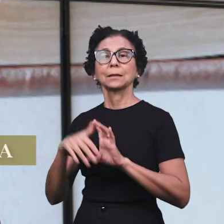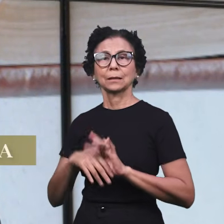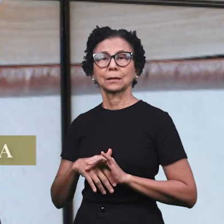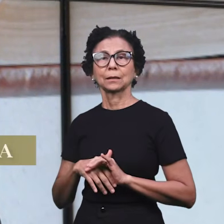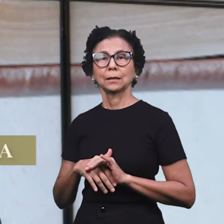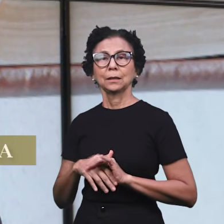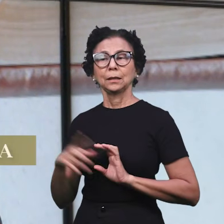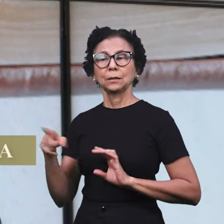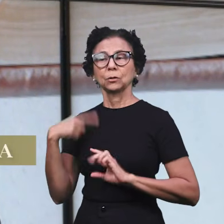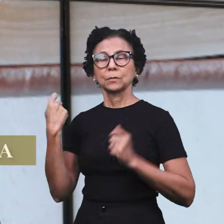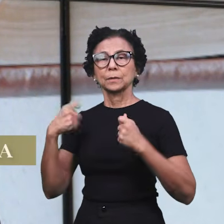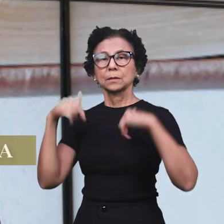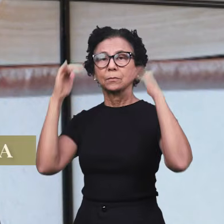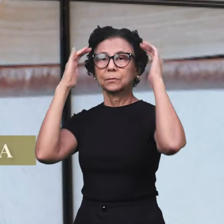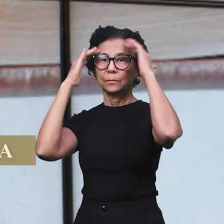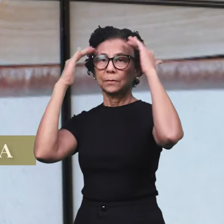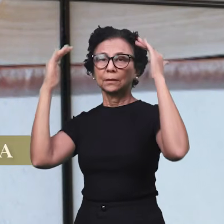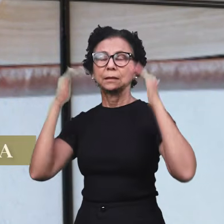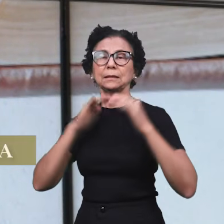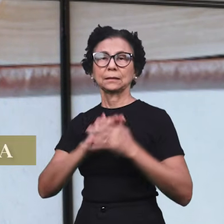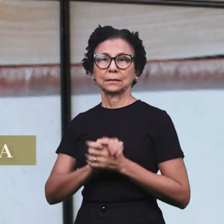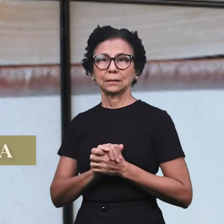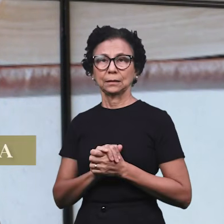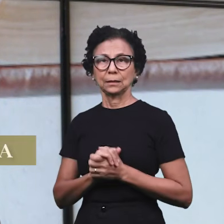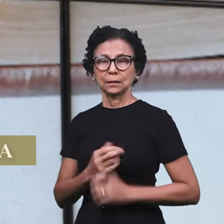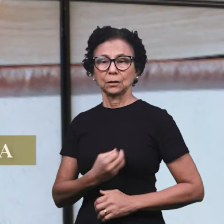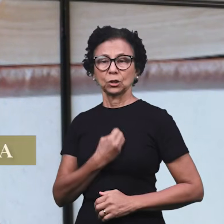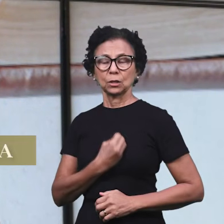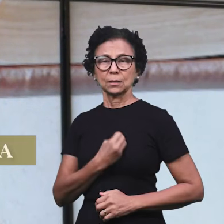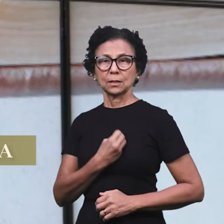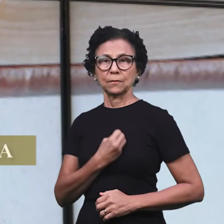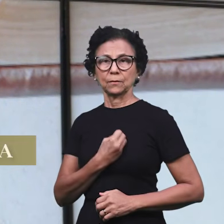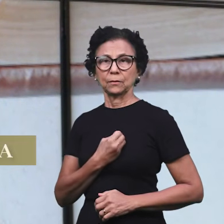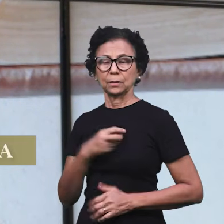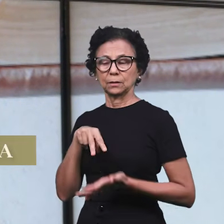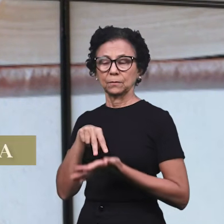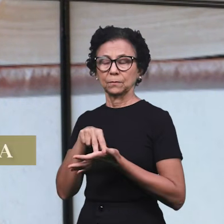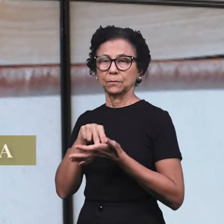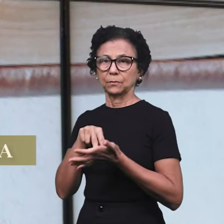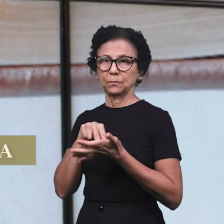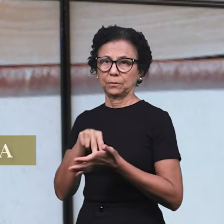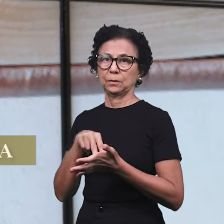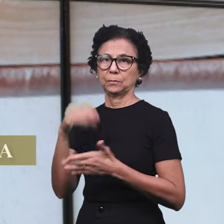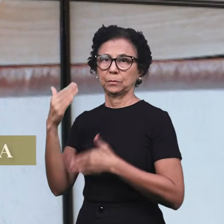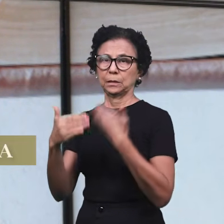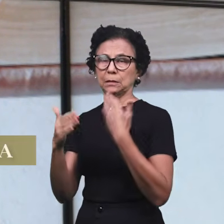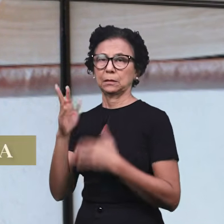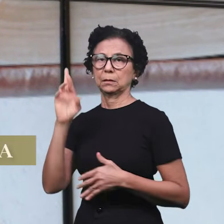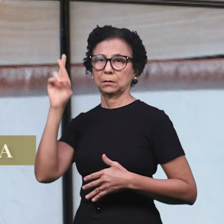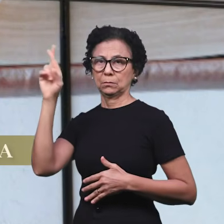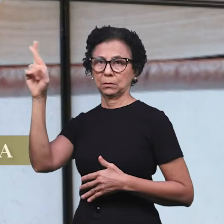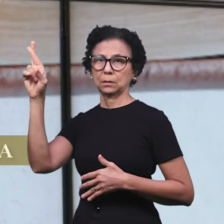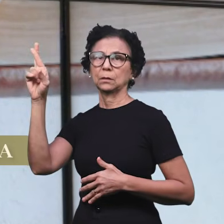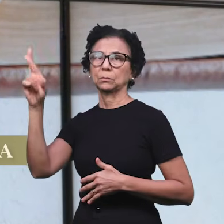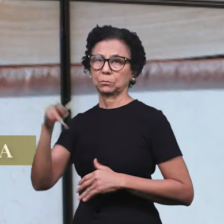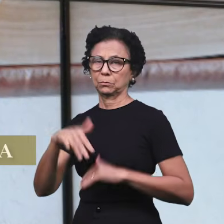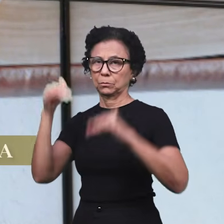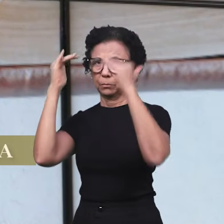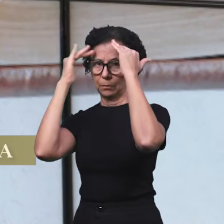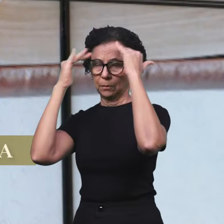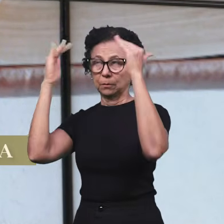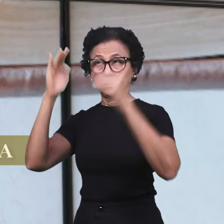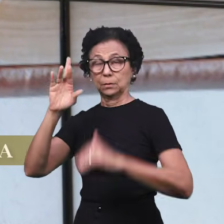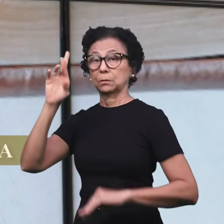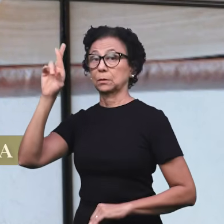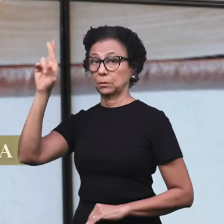quando nós cumprimos os mandamentos do Senhor. E a palavra diz que sobre essa casa edificada na